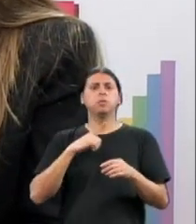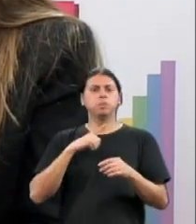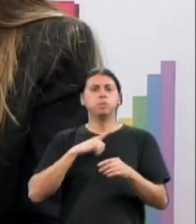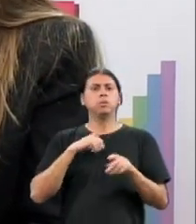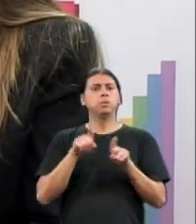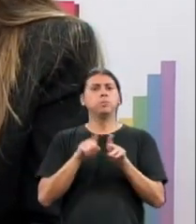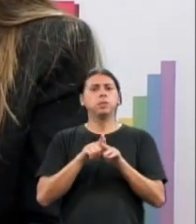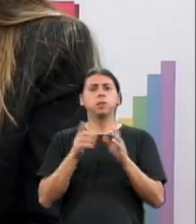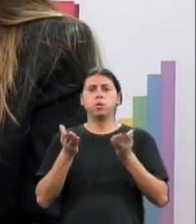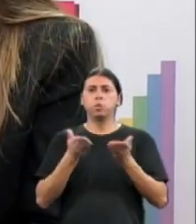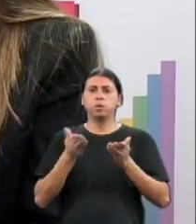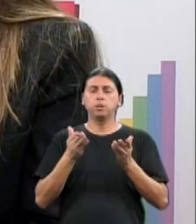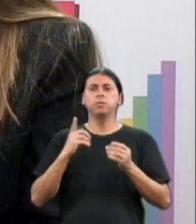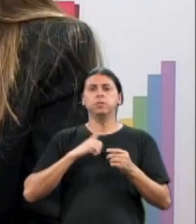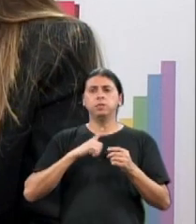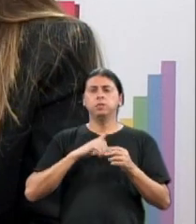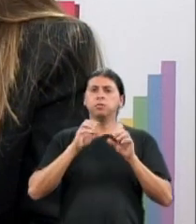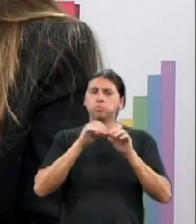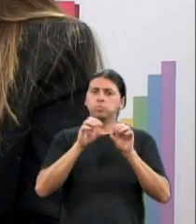de novo, que é um programa